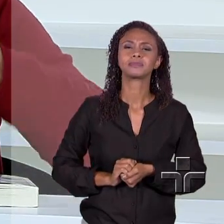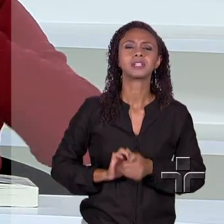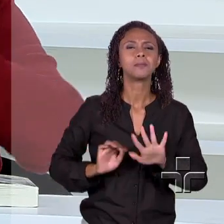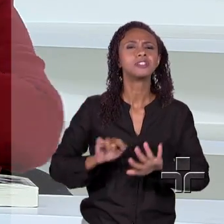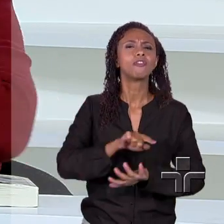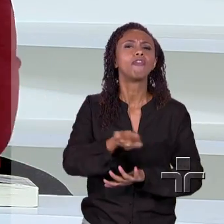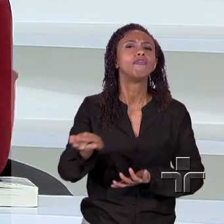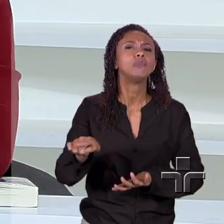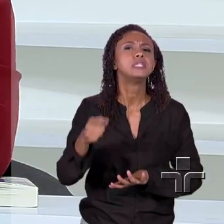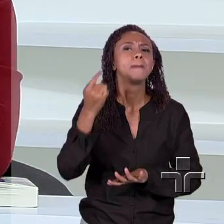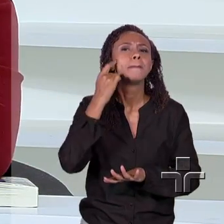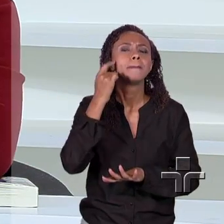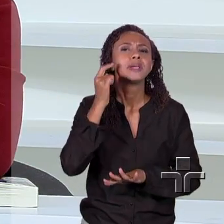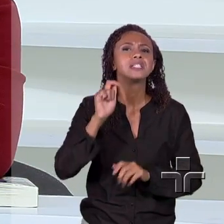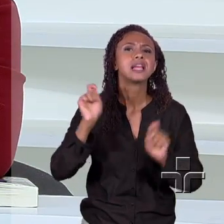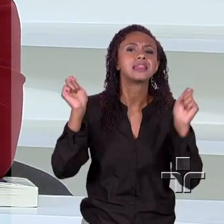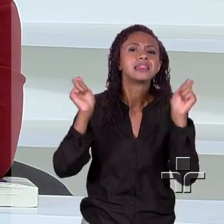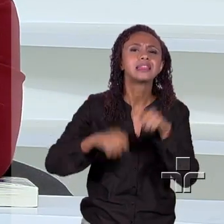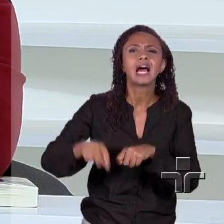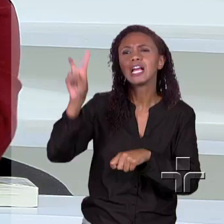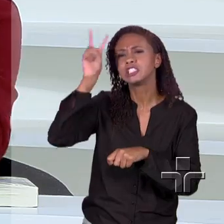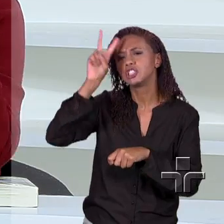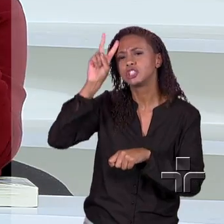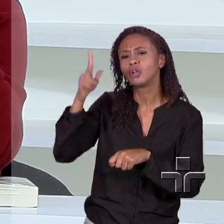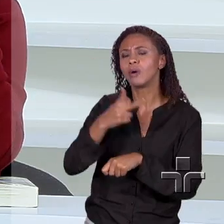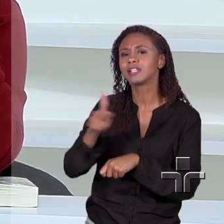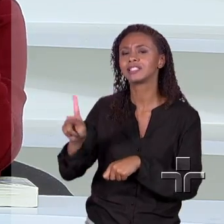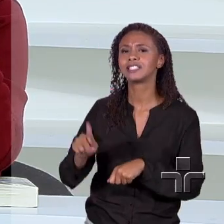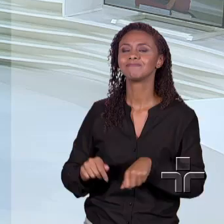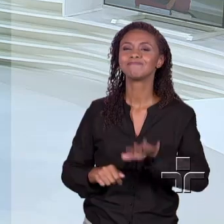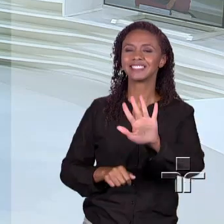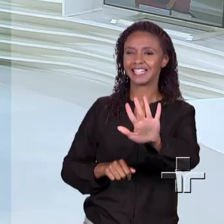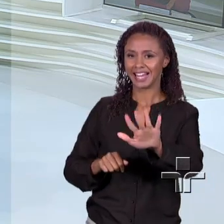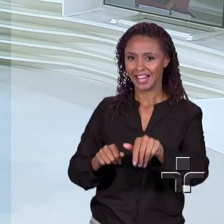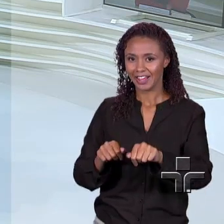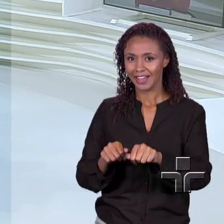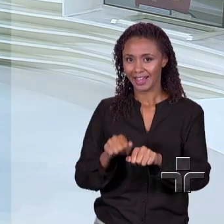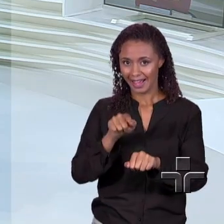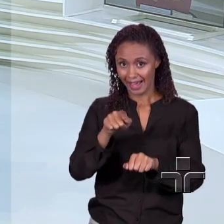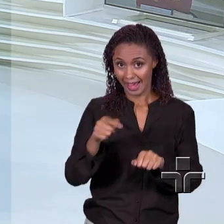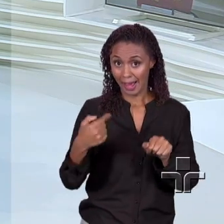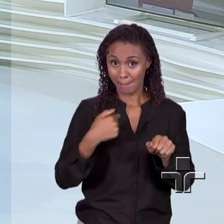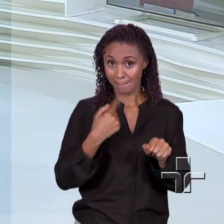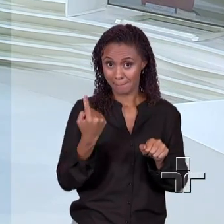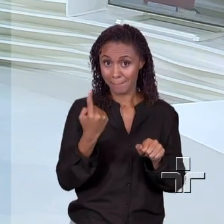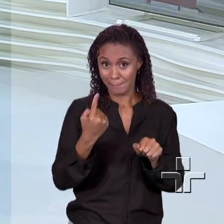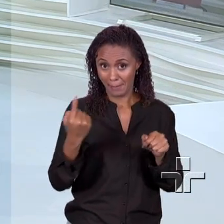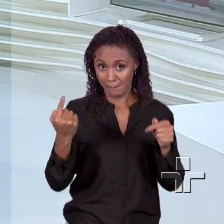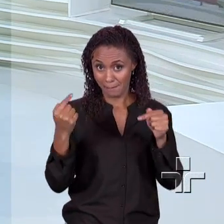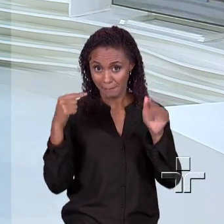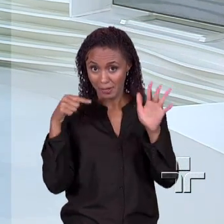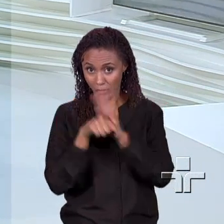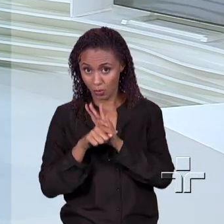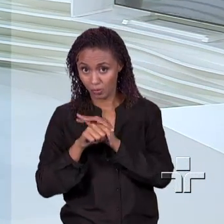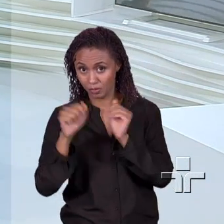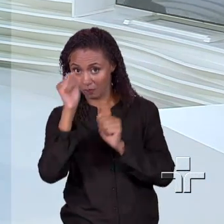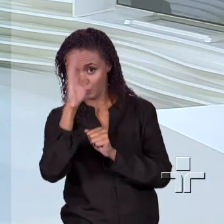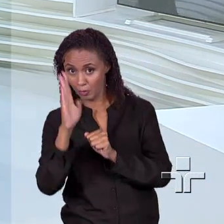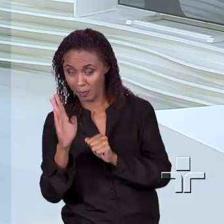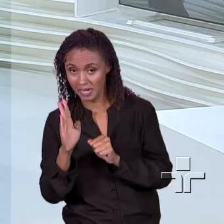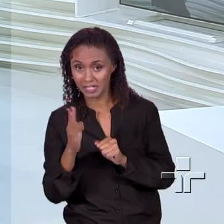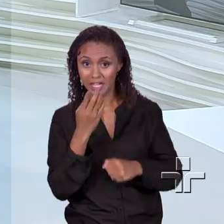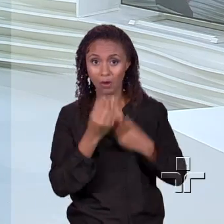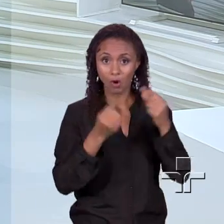caberia histórias de vida desse tipo? Na ciência da pergunta, a minha relação com o Brasil. E a questão de qual é a relação de um